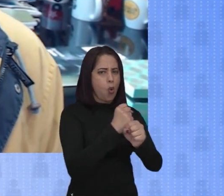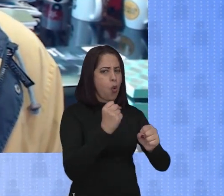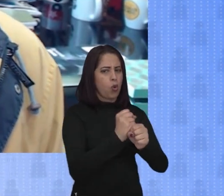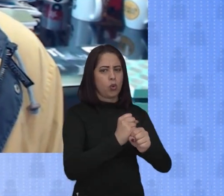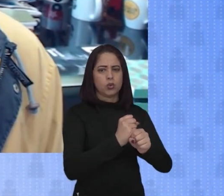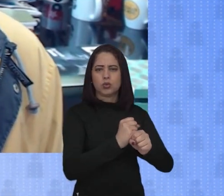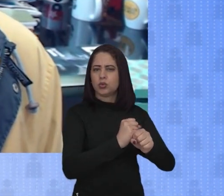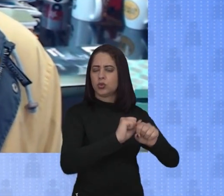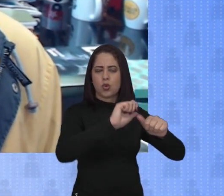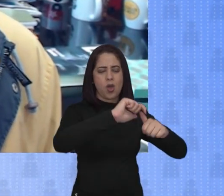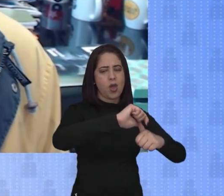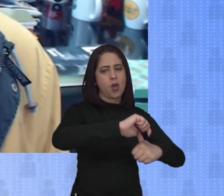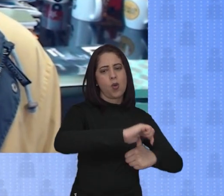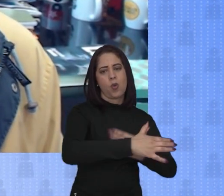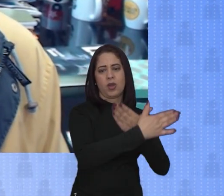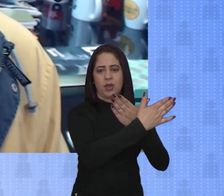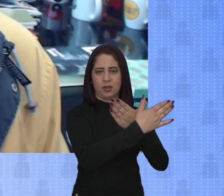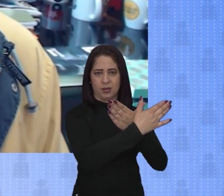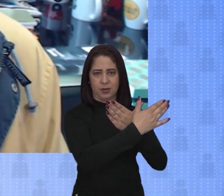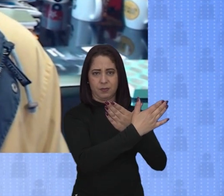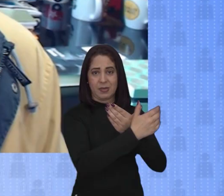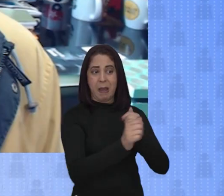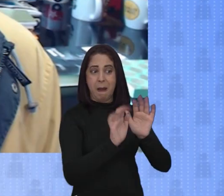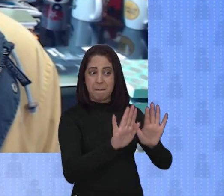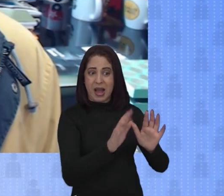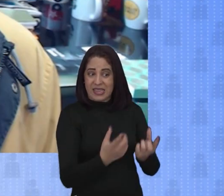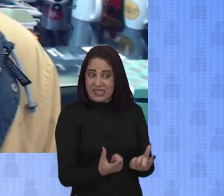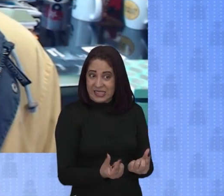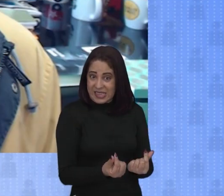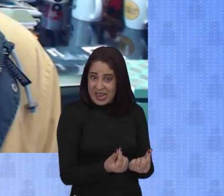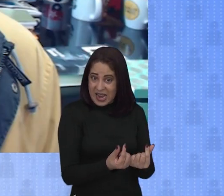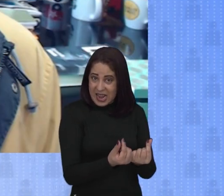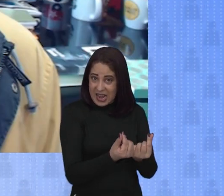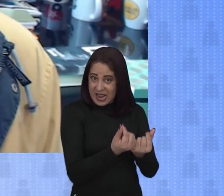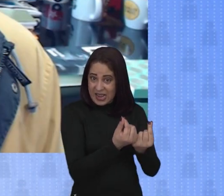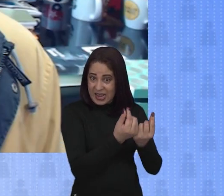custos, ele resolve implantar